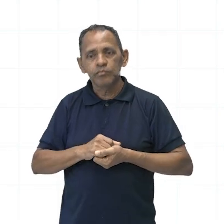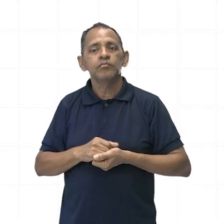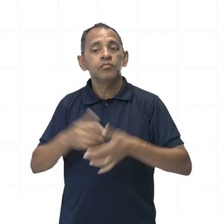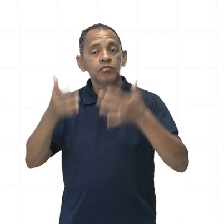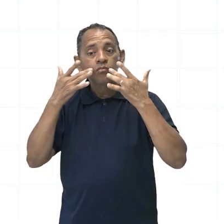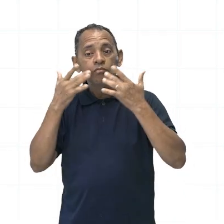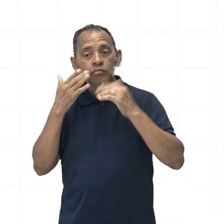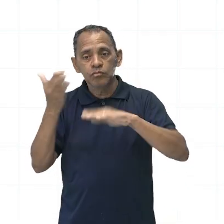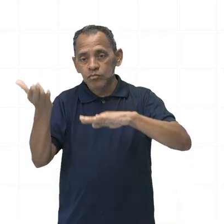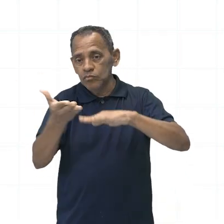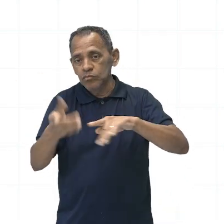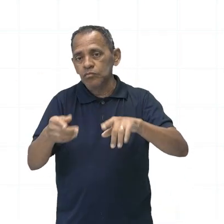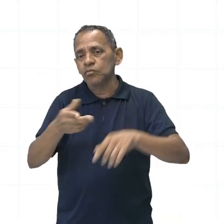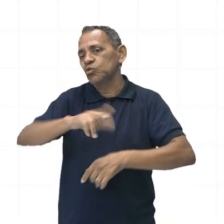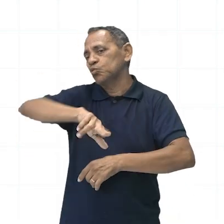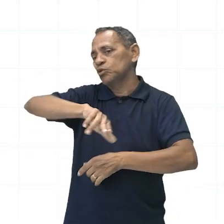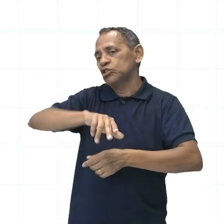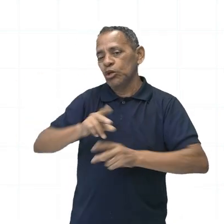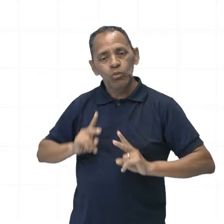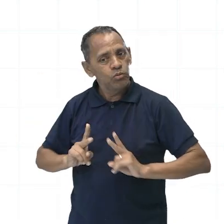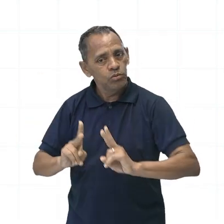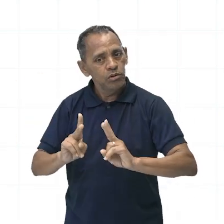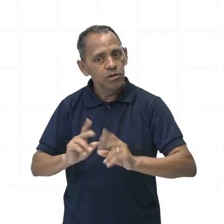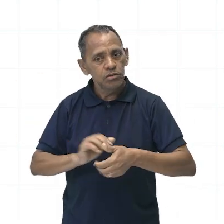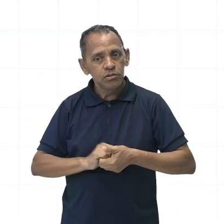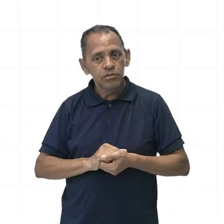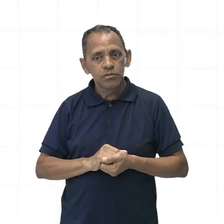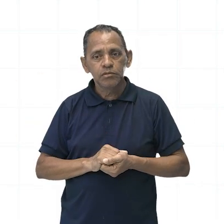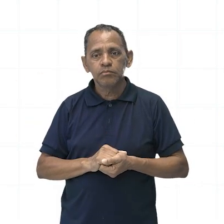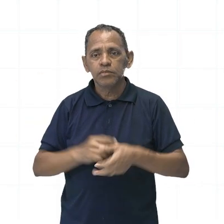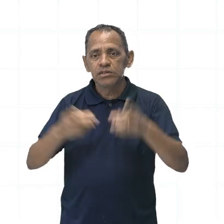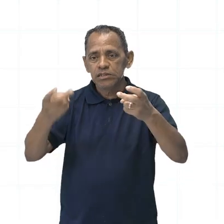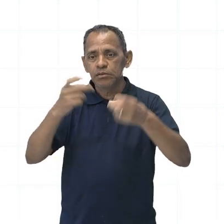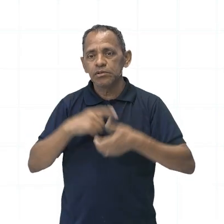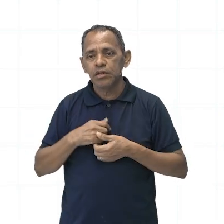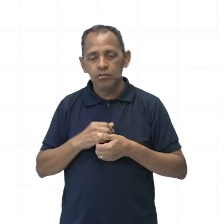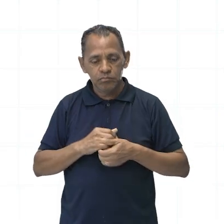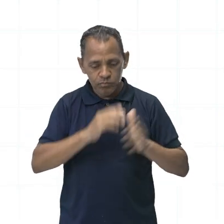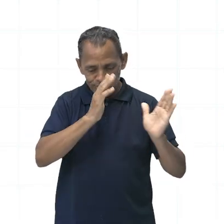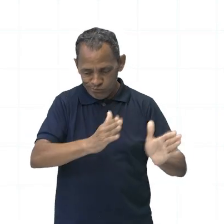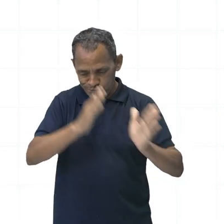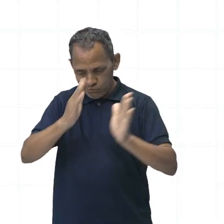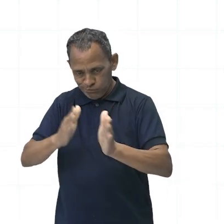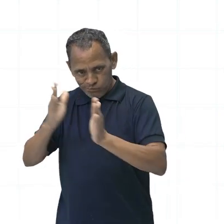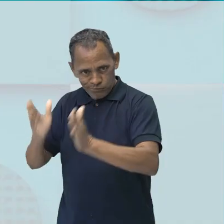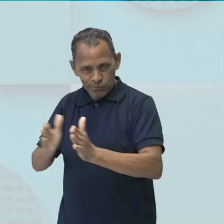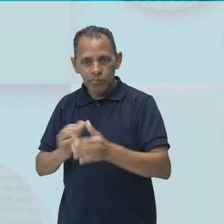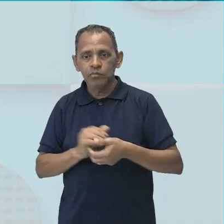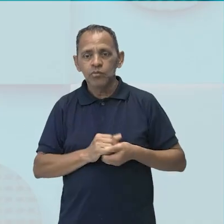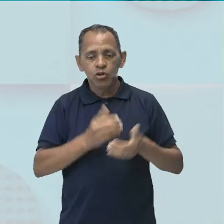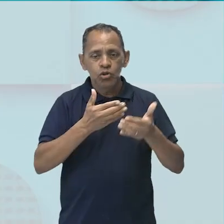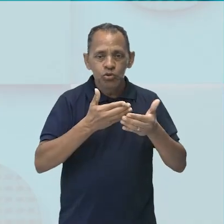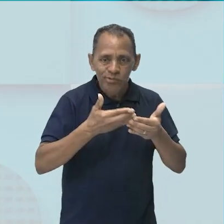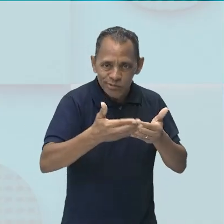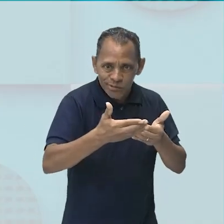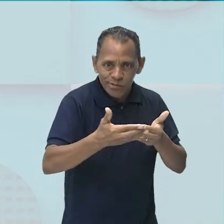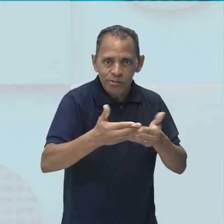nesse teatro contemporâneo, ou seja, não tem uma continuidade, ou seja, início, meio e fim. Às